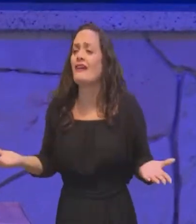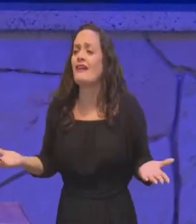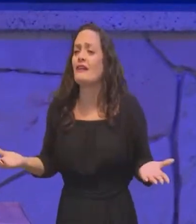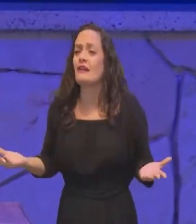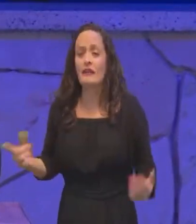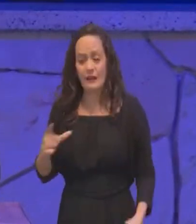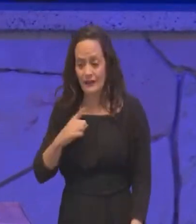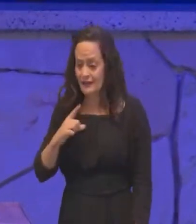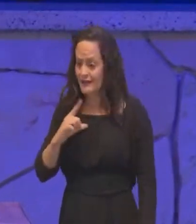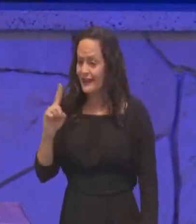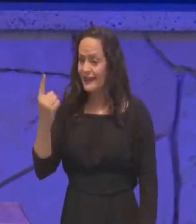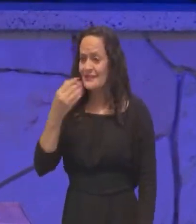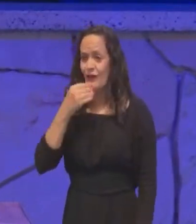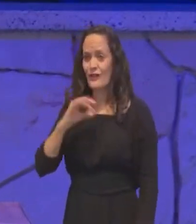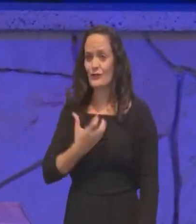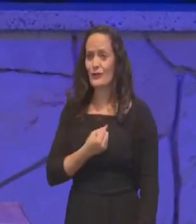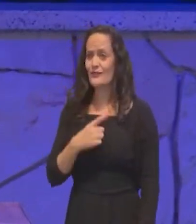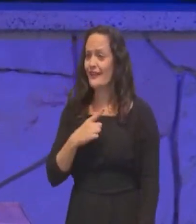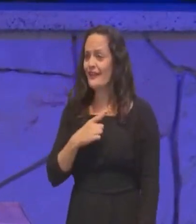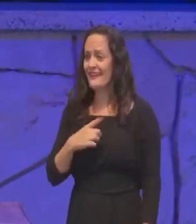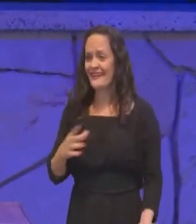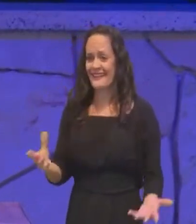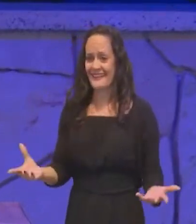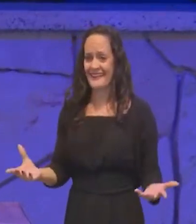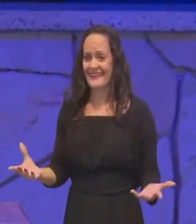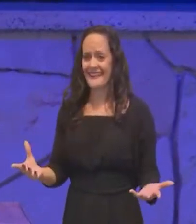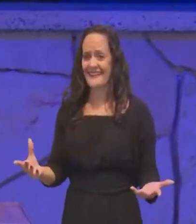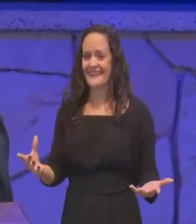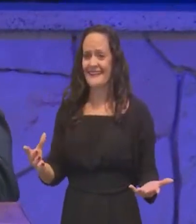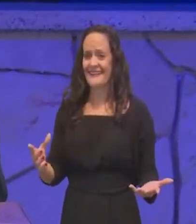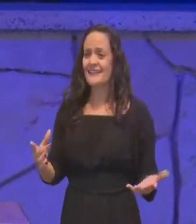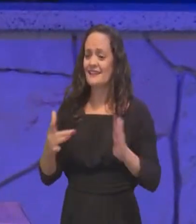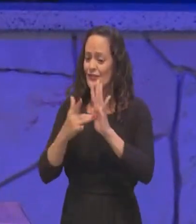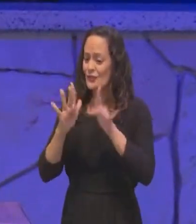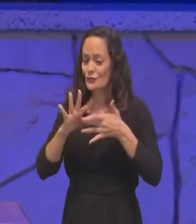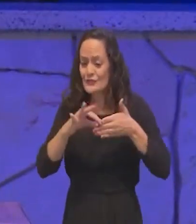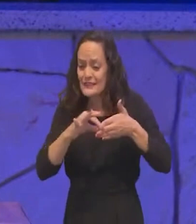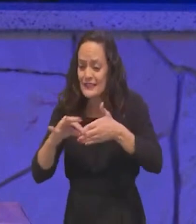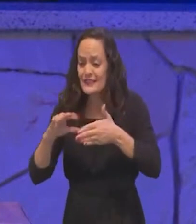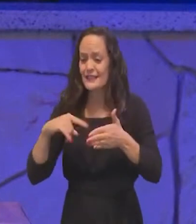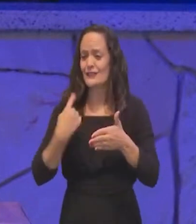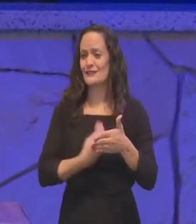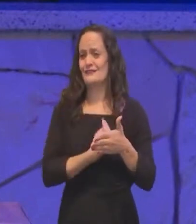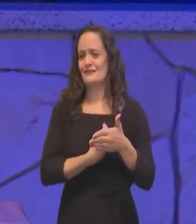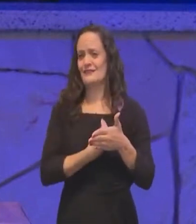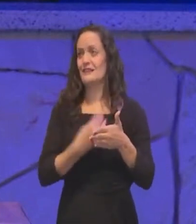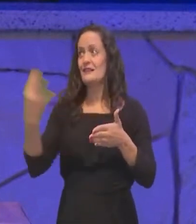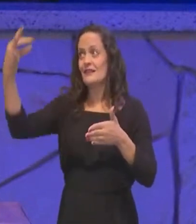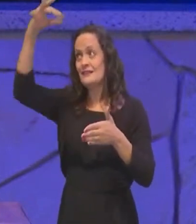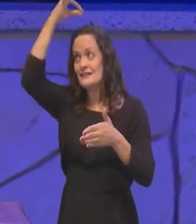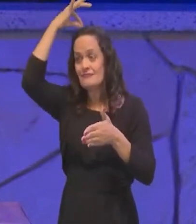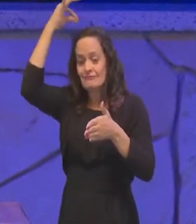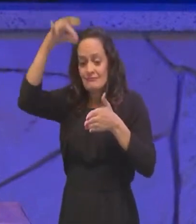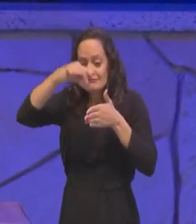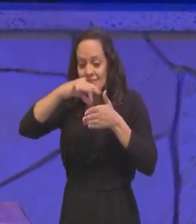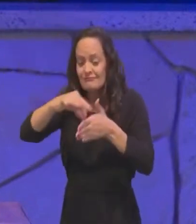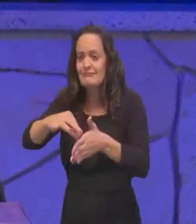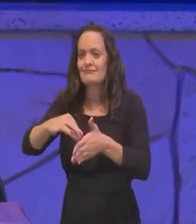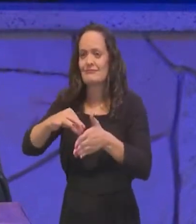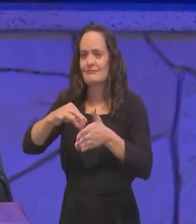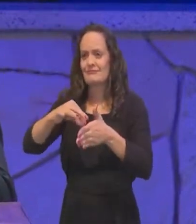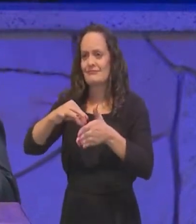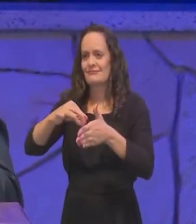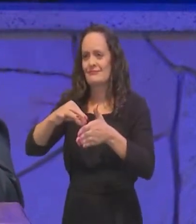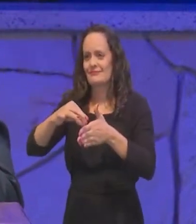existe um Salvador, e Ele nos dirige, nos guia através do Espírito Santo. Jesus comprou a sua igreja com